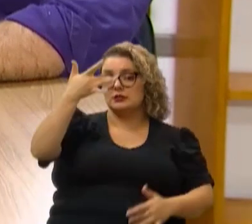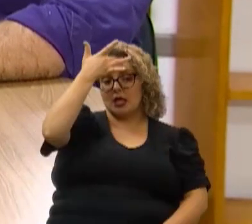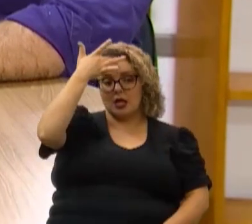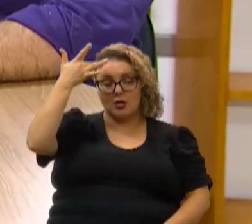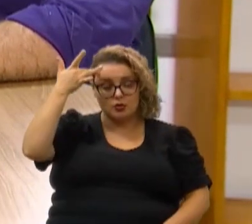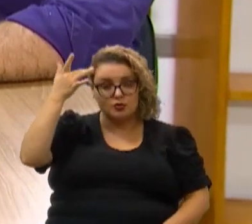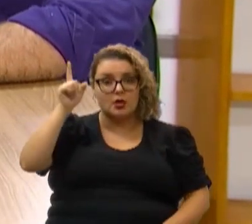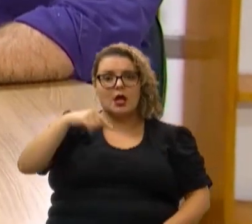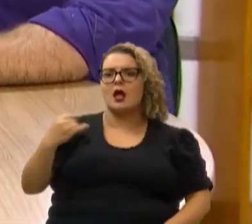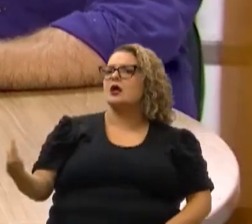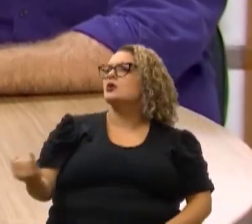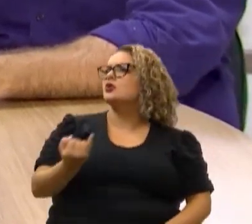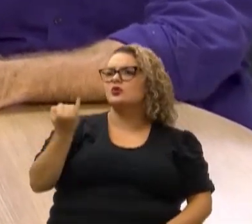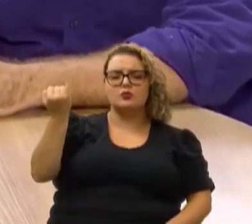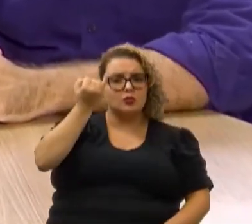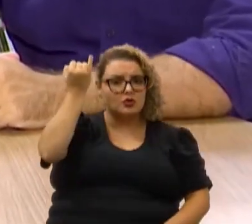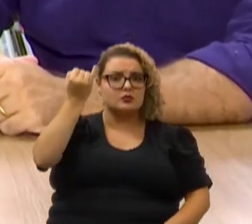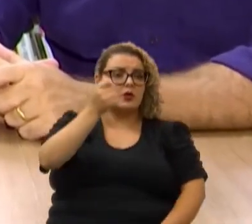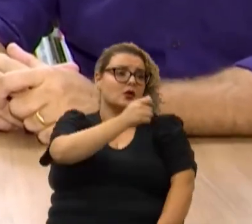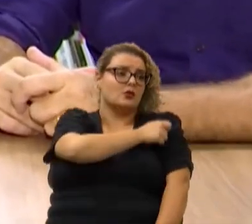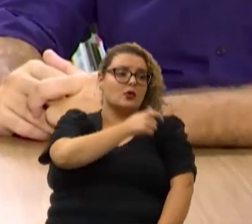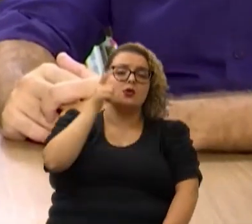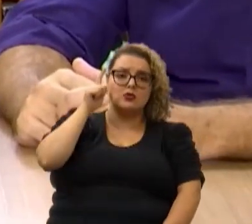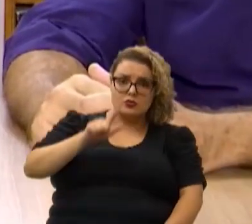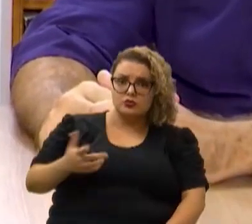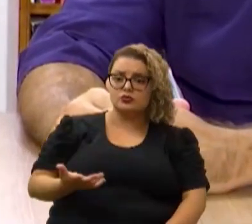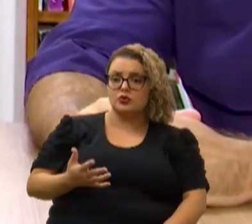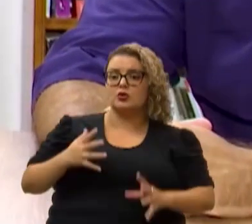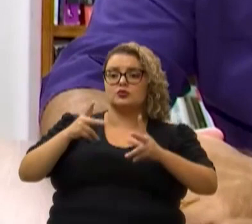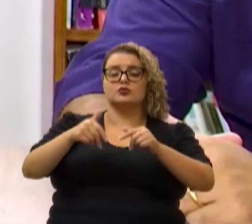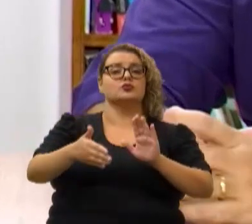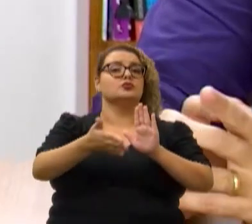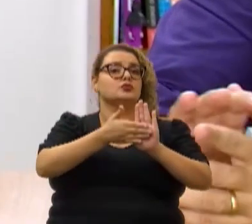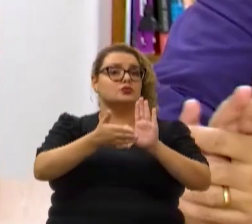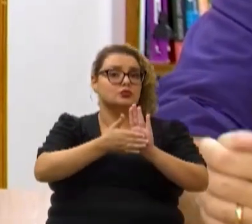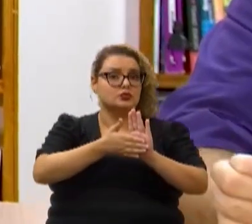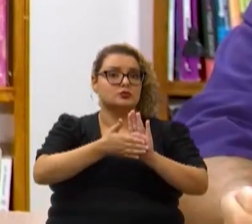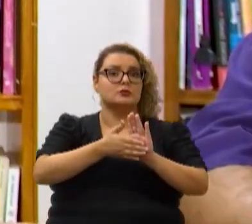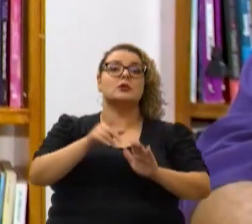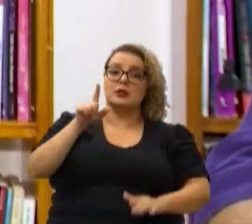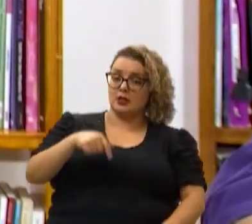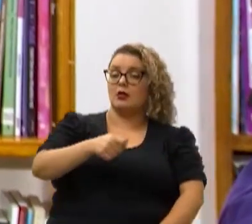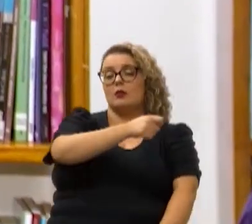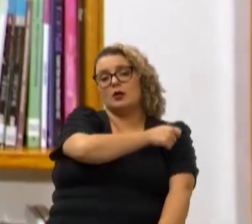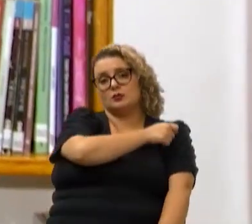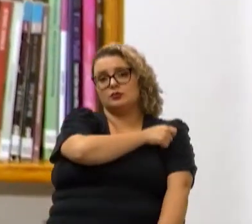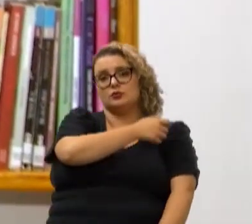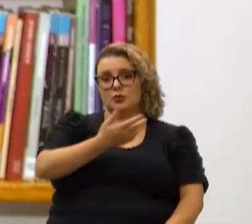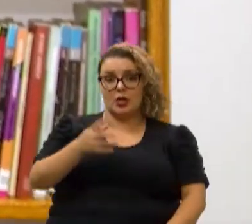mental, ela é extremamente importante para que esse estudante consiga atingir tudo que ele se propõe sendo um